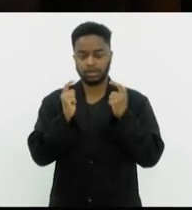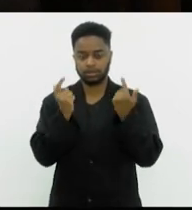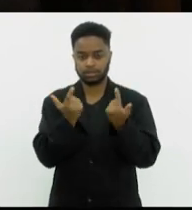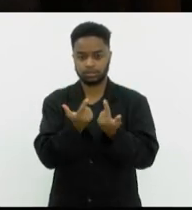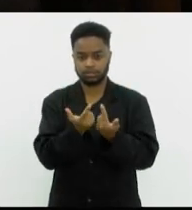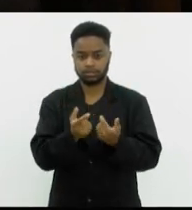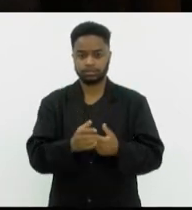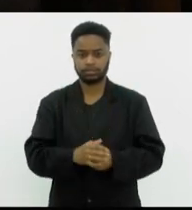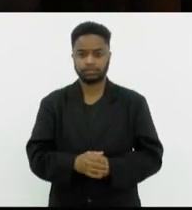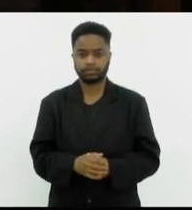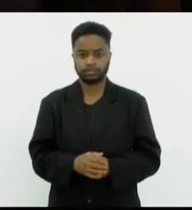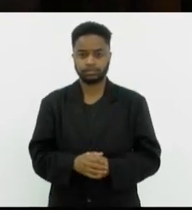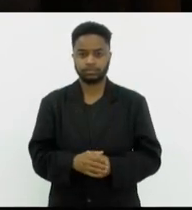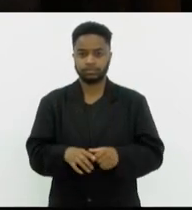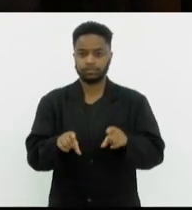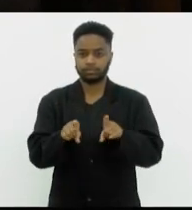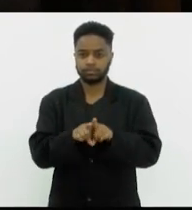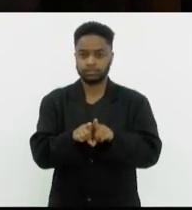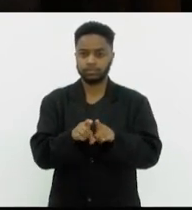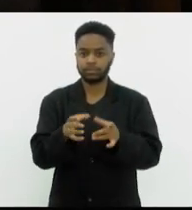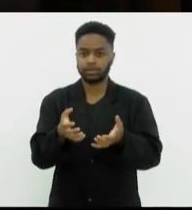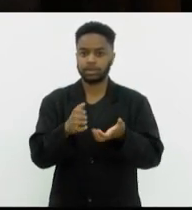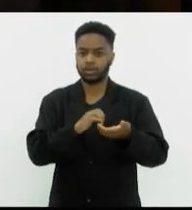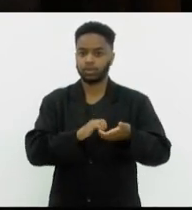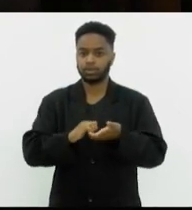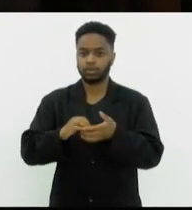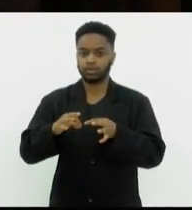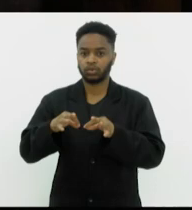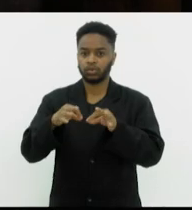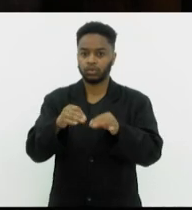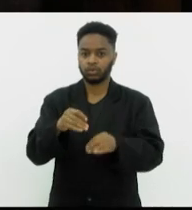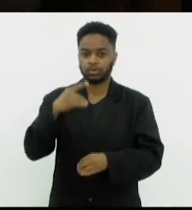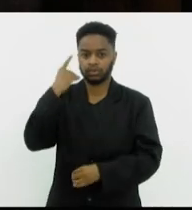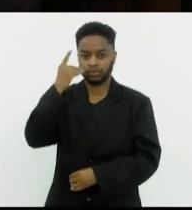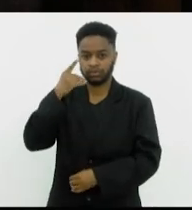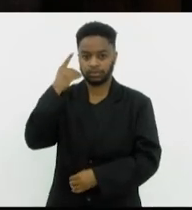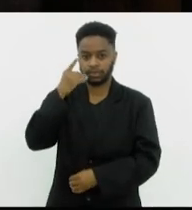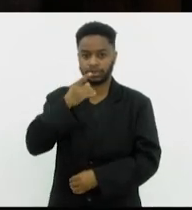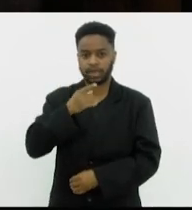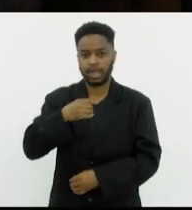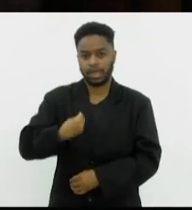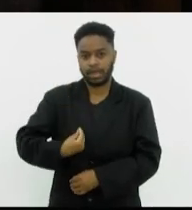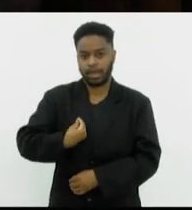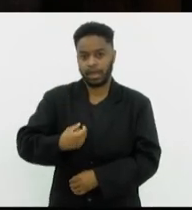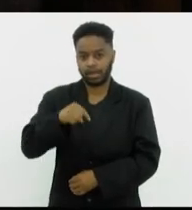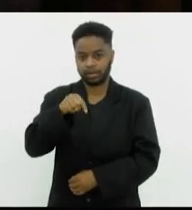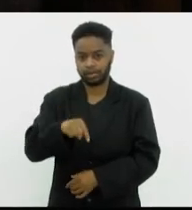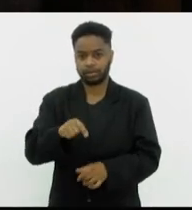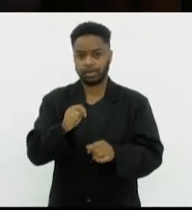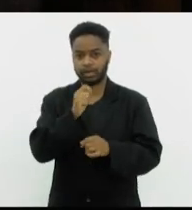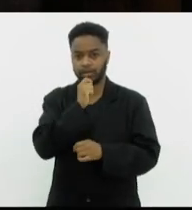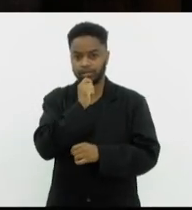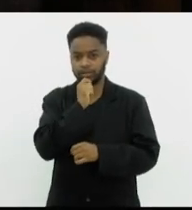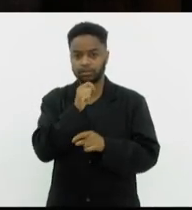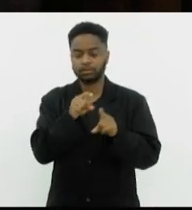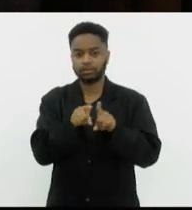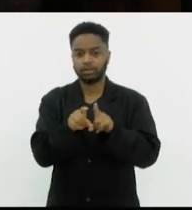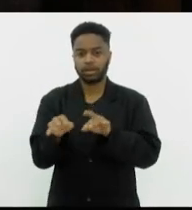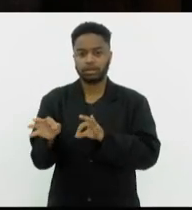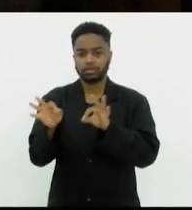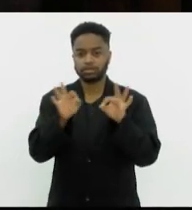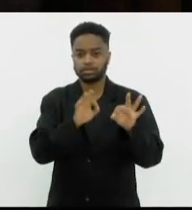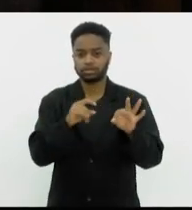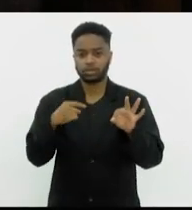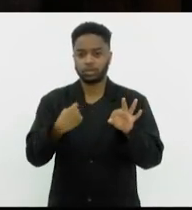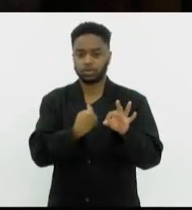Legislativa, também saudar todos os deputados e as deputadas que ainda estão na casa e que nos acompanham